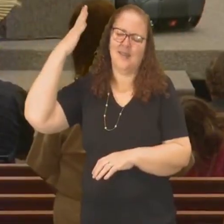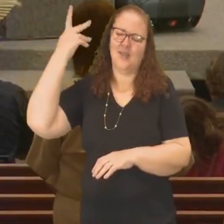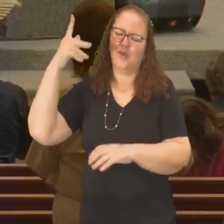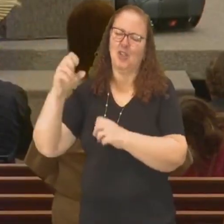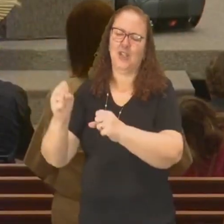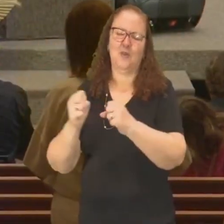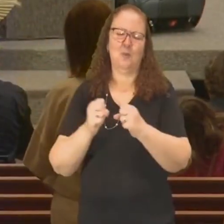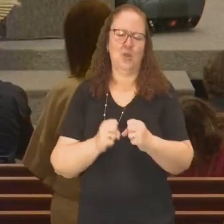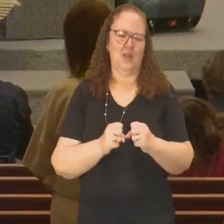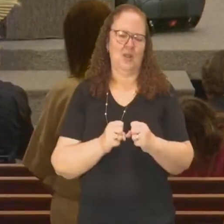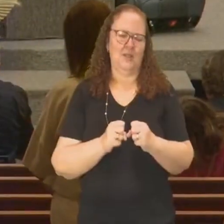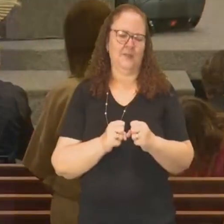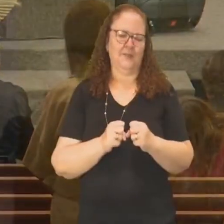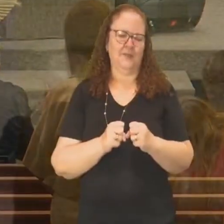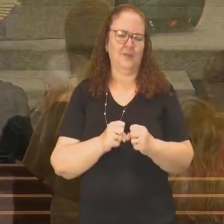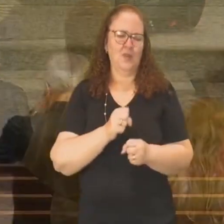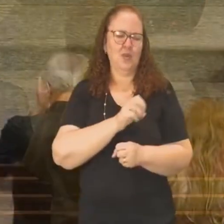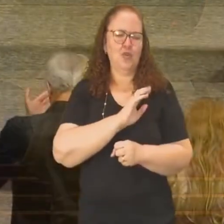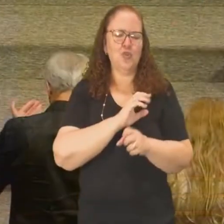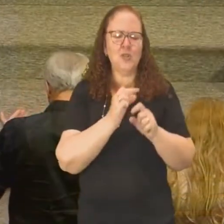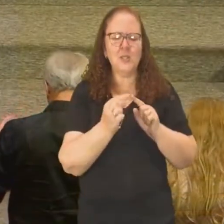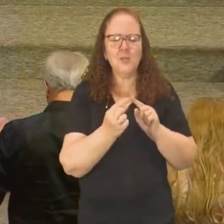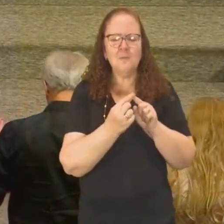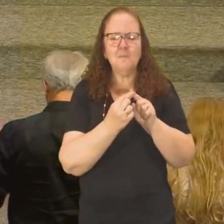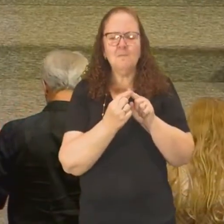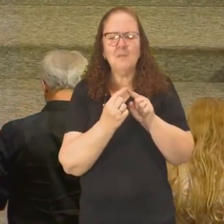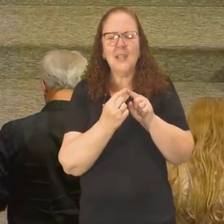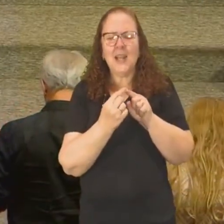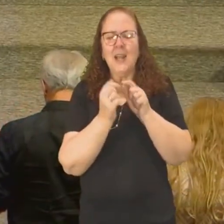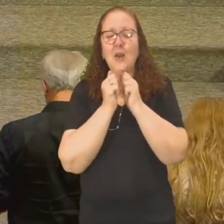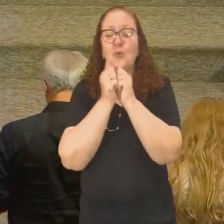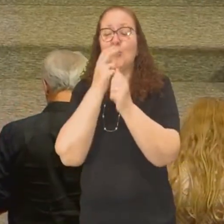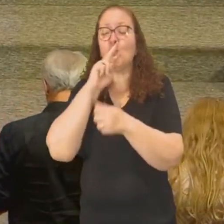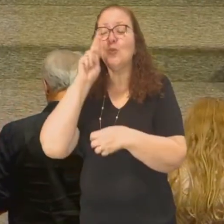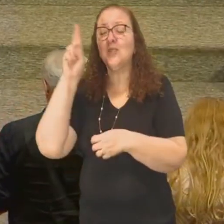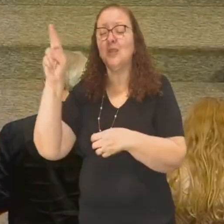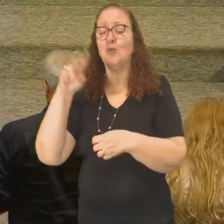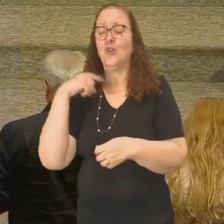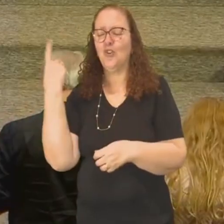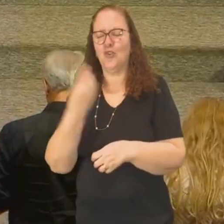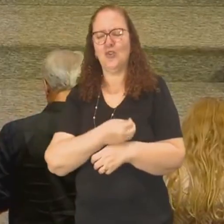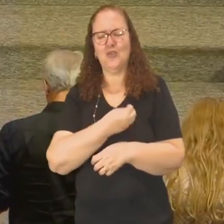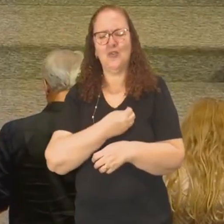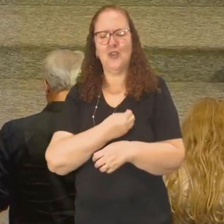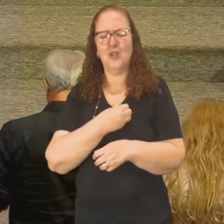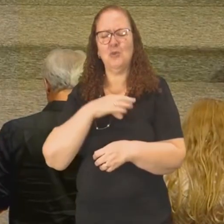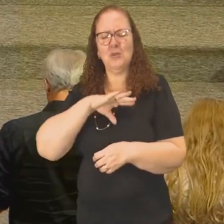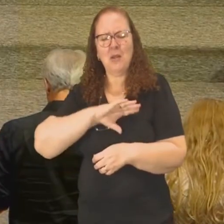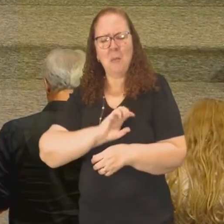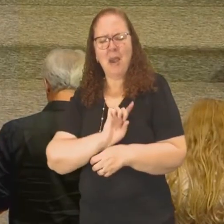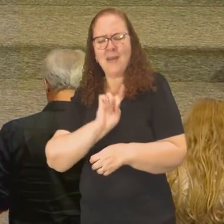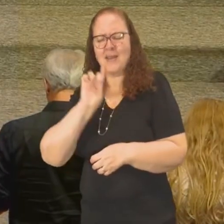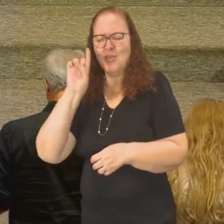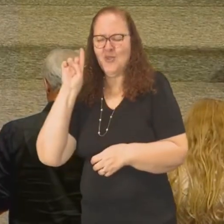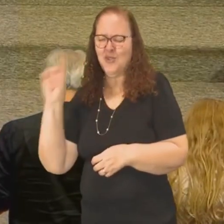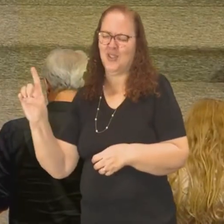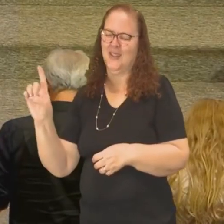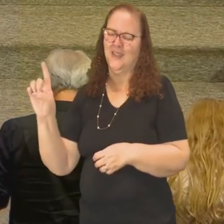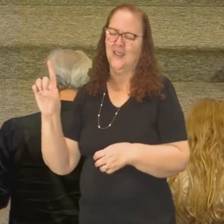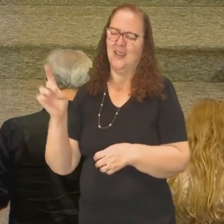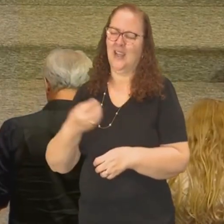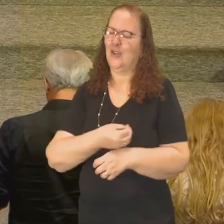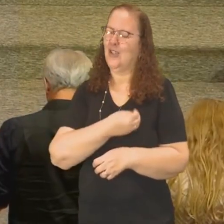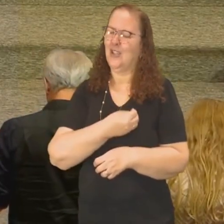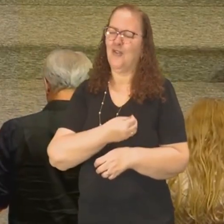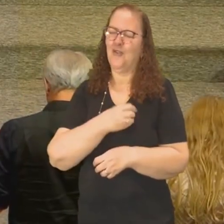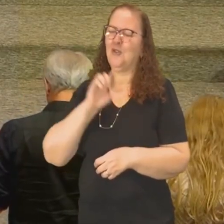Coloca o nosso coração sintonizado à Tua presença, Senhor, e nós viveremos para Te amar. E nós viveremos